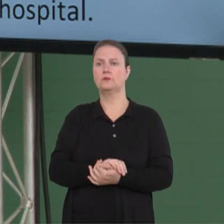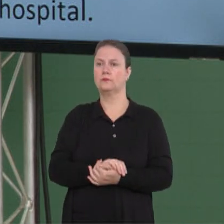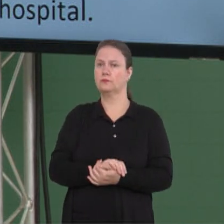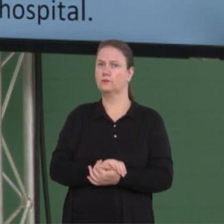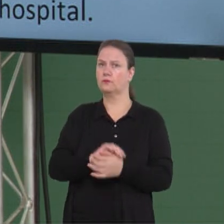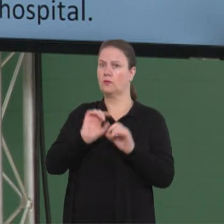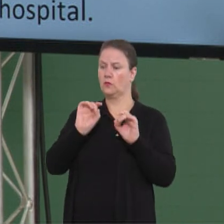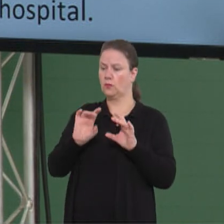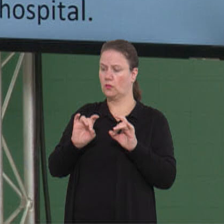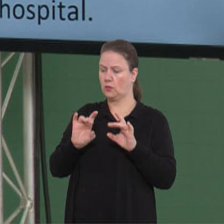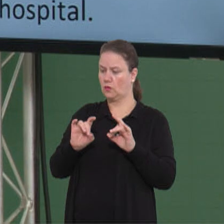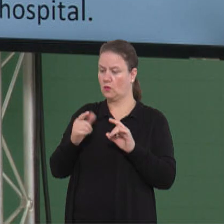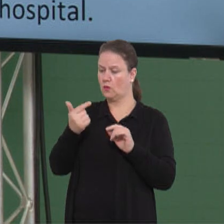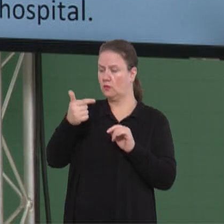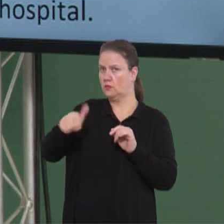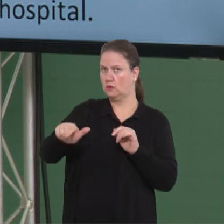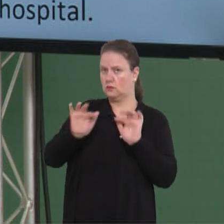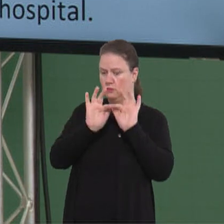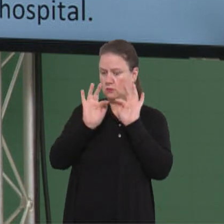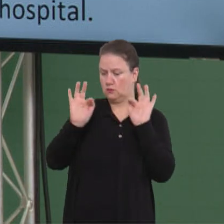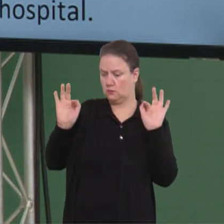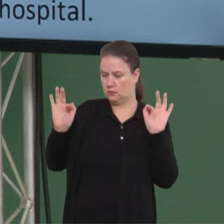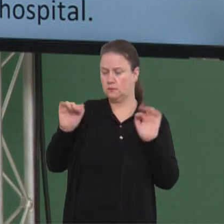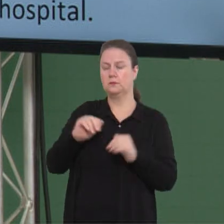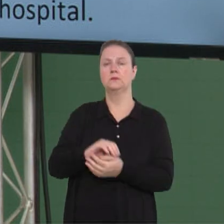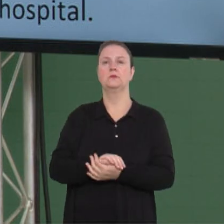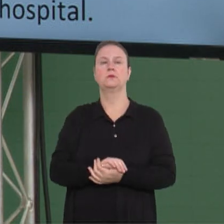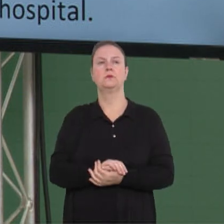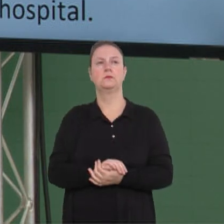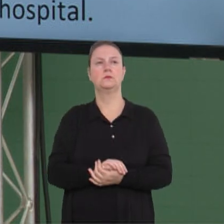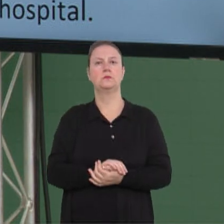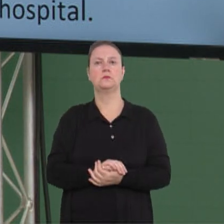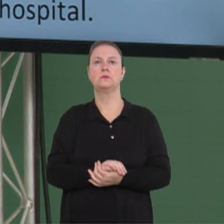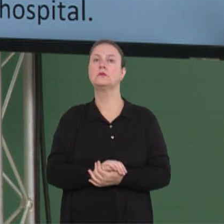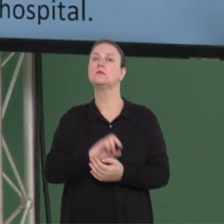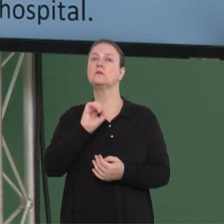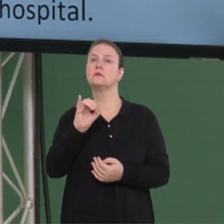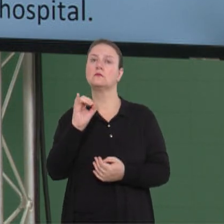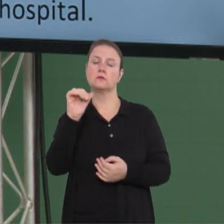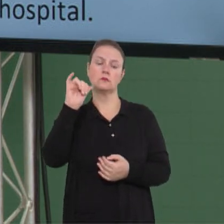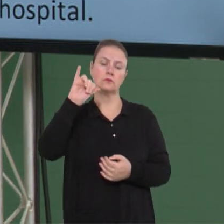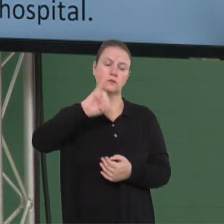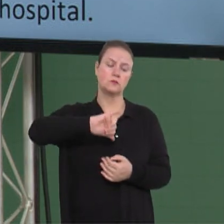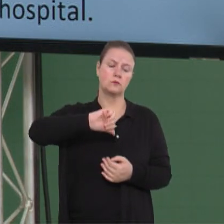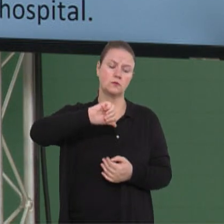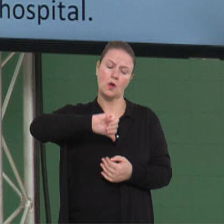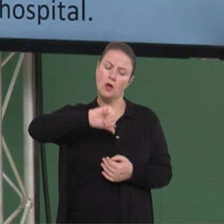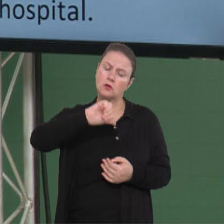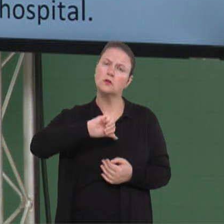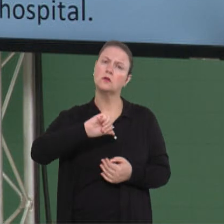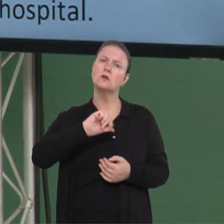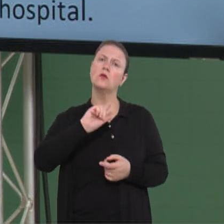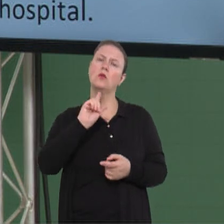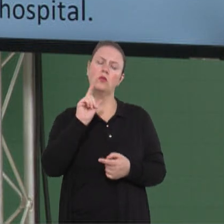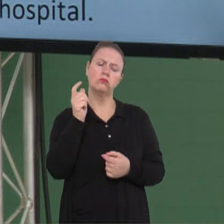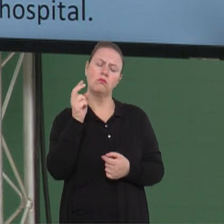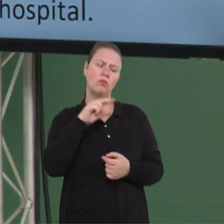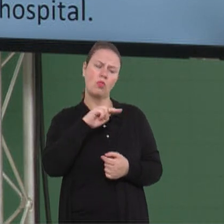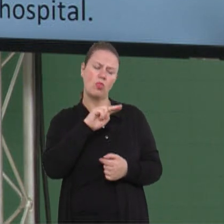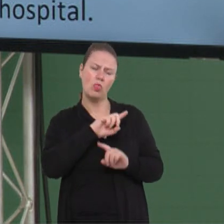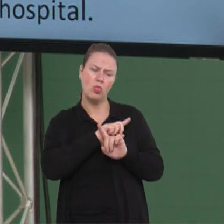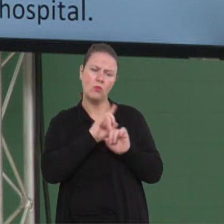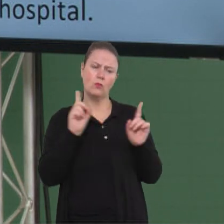só você repetiu o resto negativa no you should then how should not como eu falei aqui